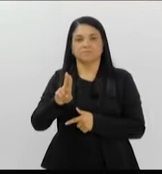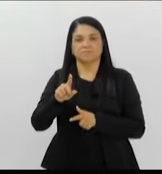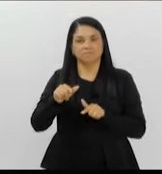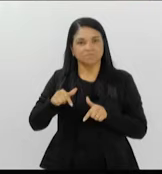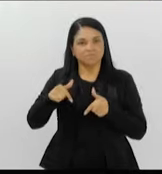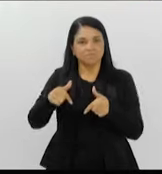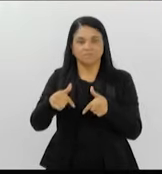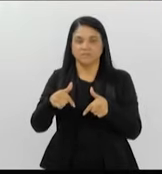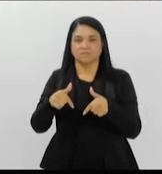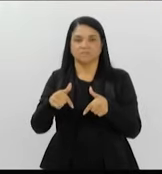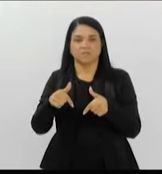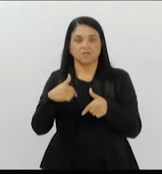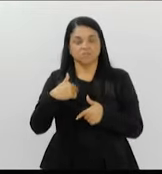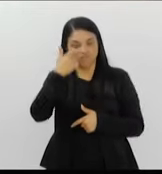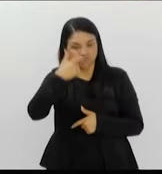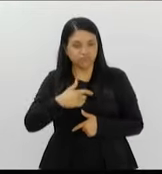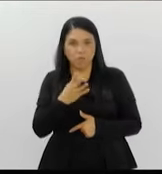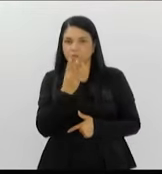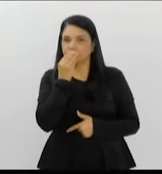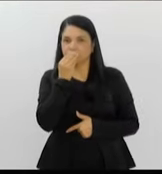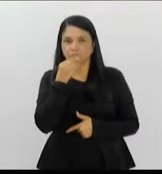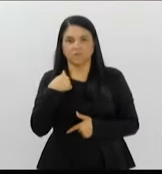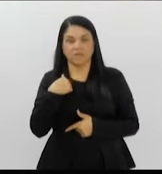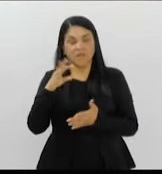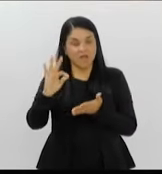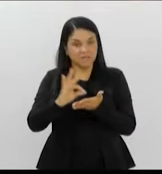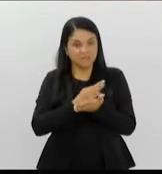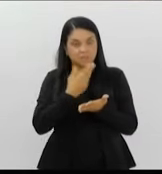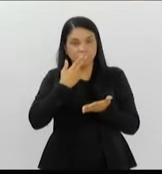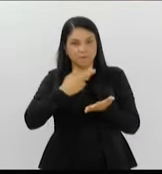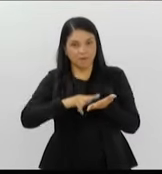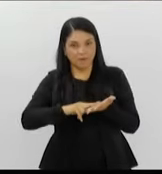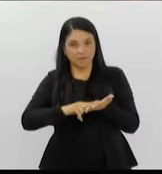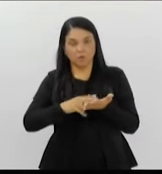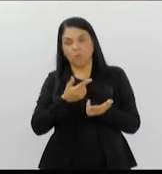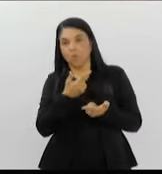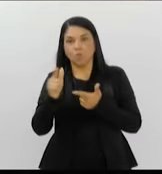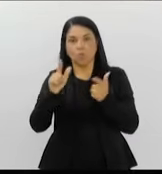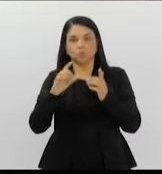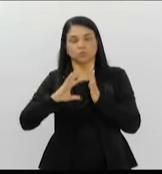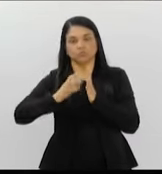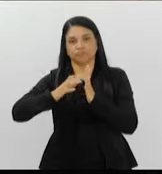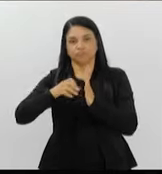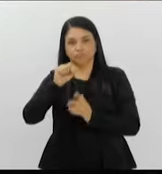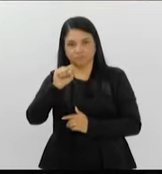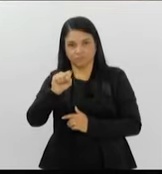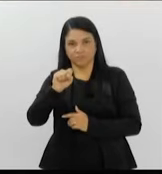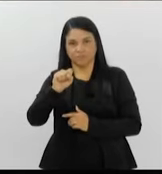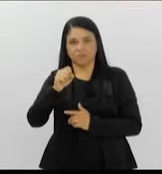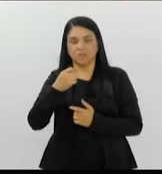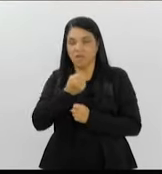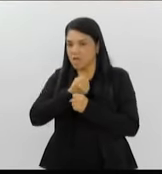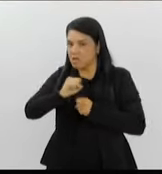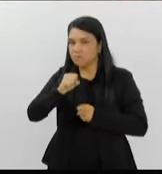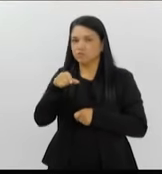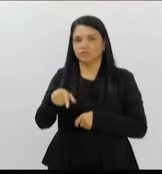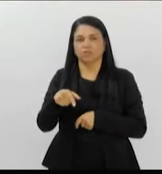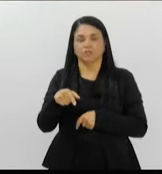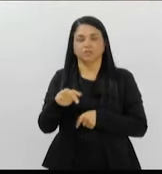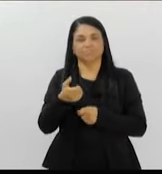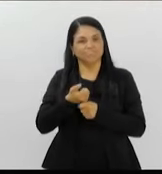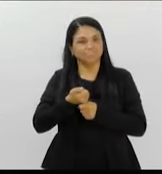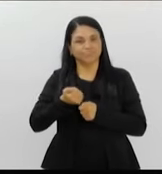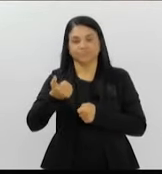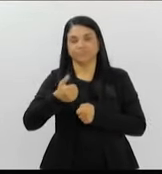vão encontrar da nossa parte silêncio. Assinamos a cartas com outros 8 partidos, repudiando essa violência, cobrando